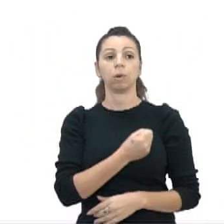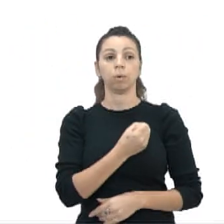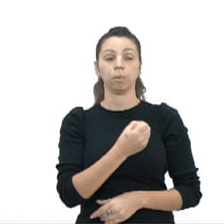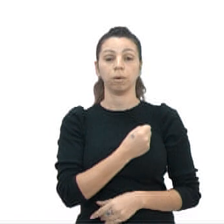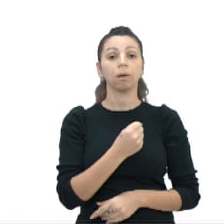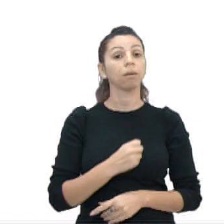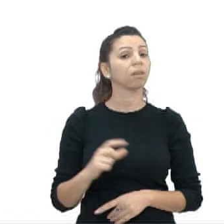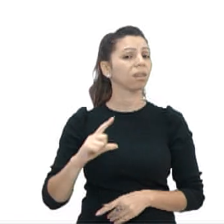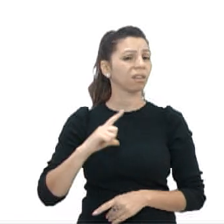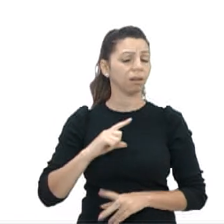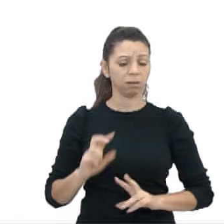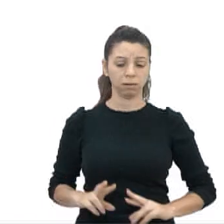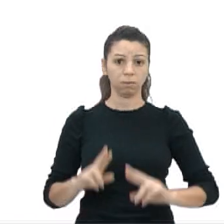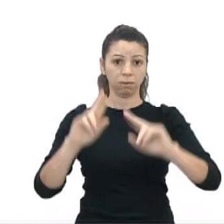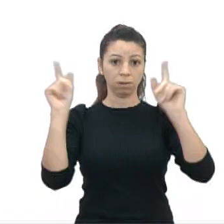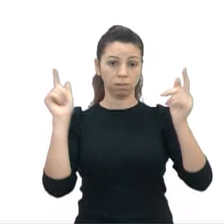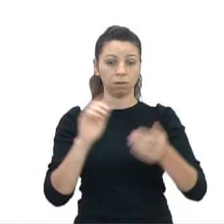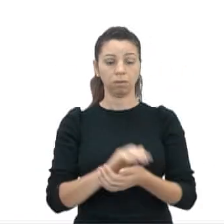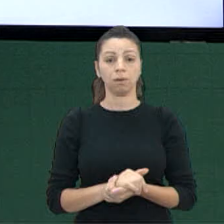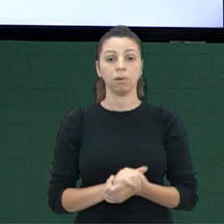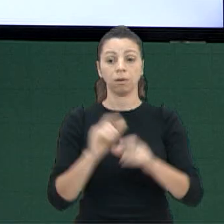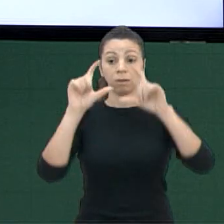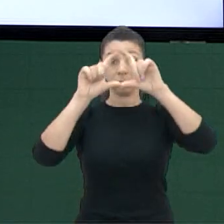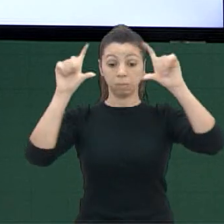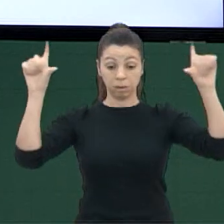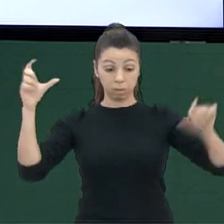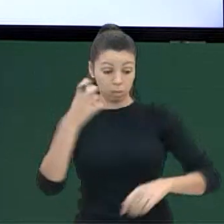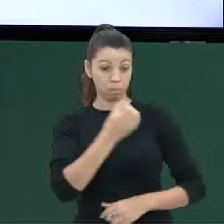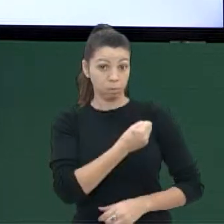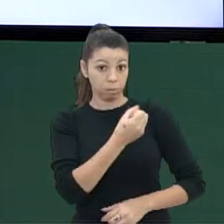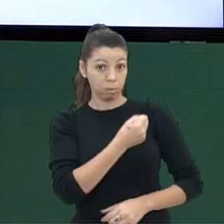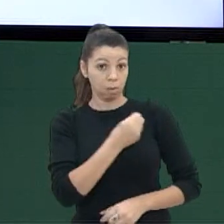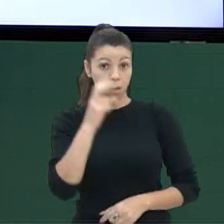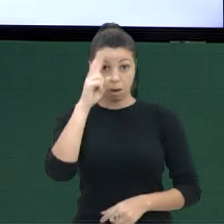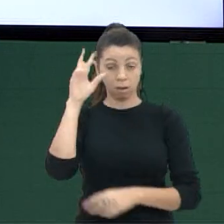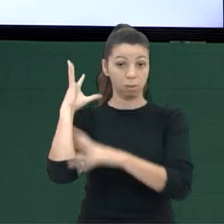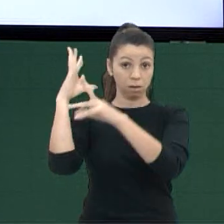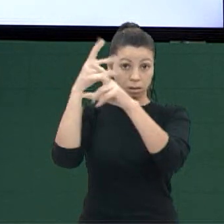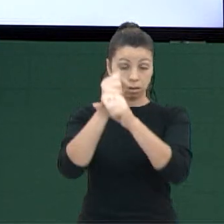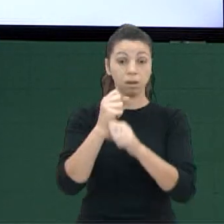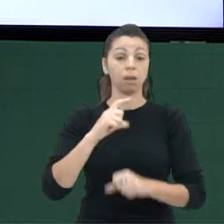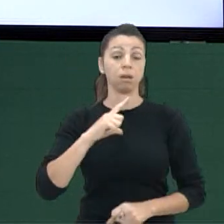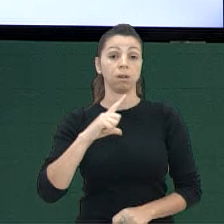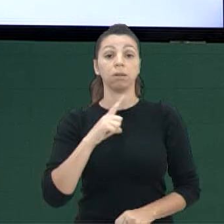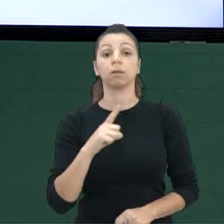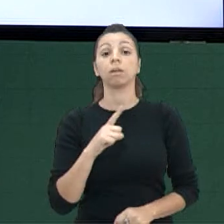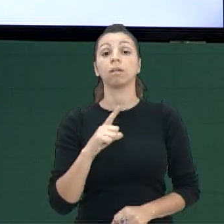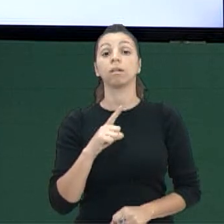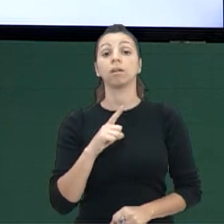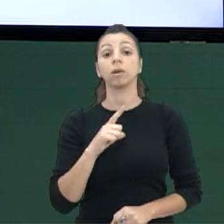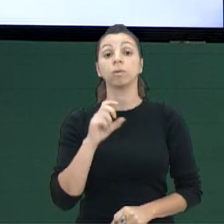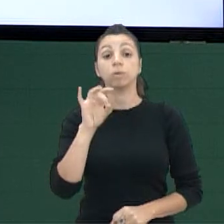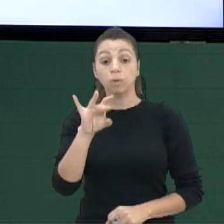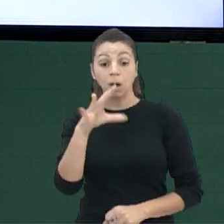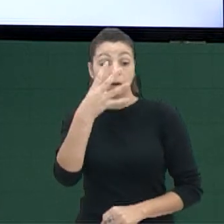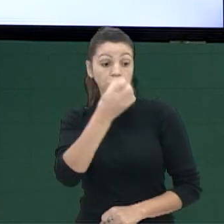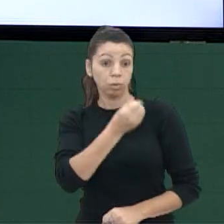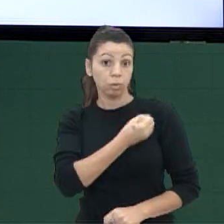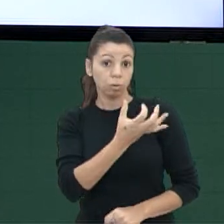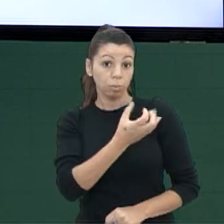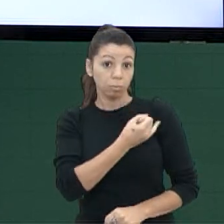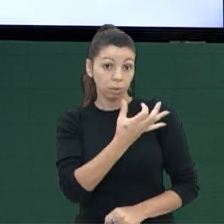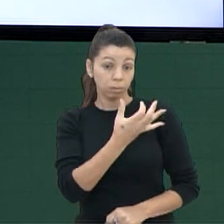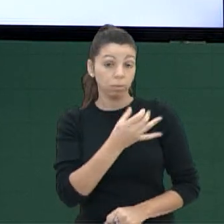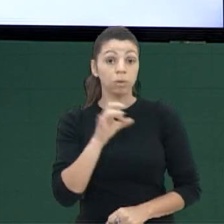algumas diferenças. As expressões numéricas, só para lembrar, elas possuem apenas números. Então,